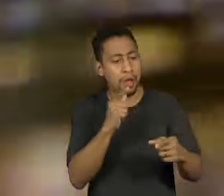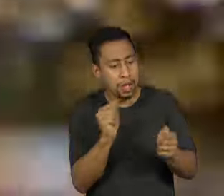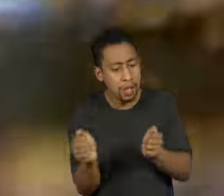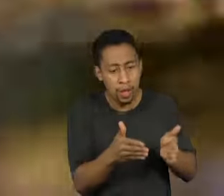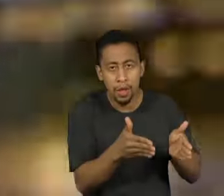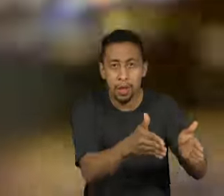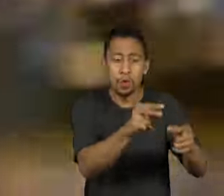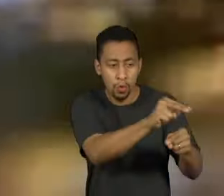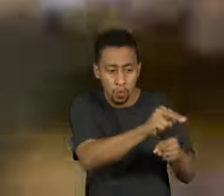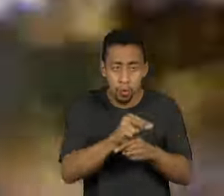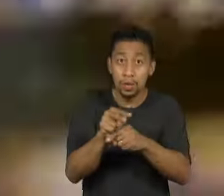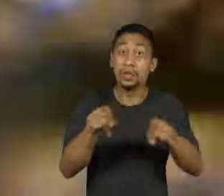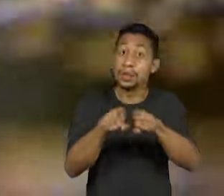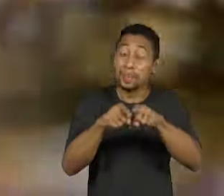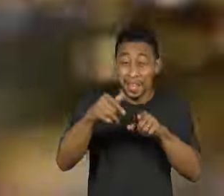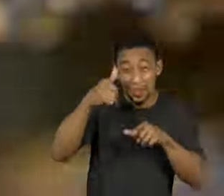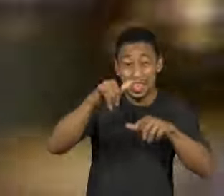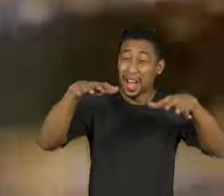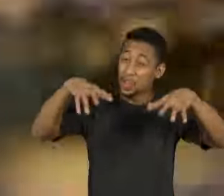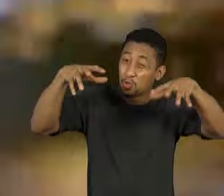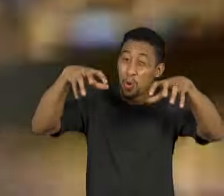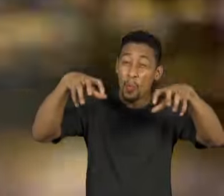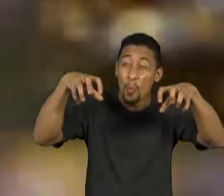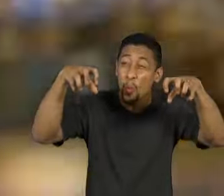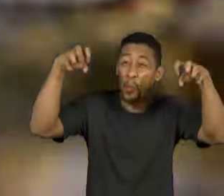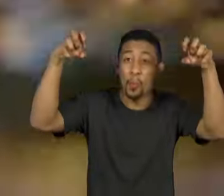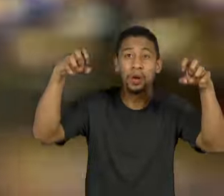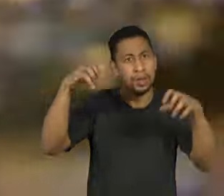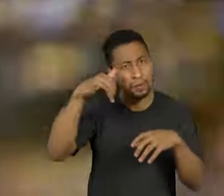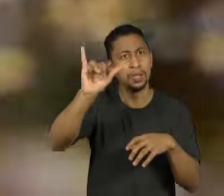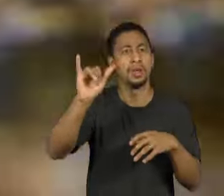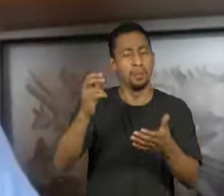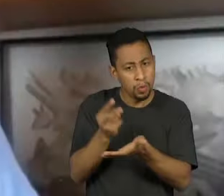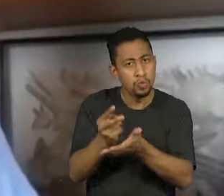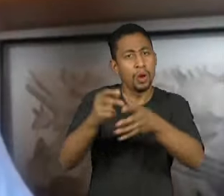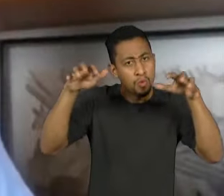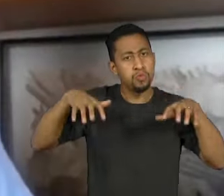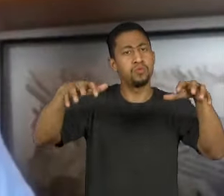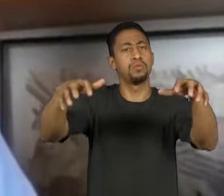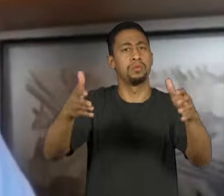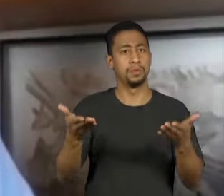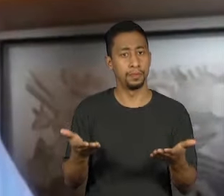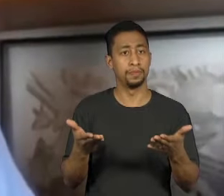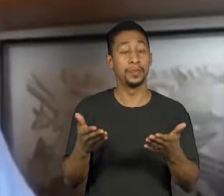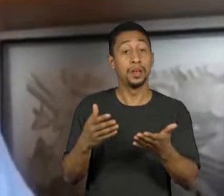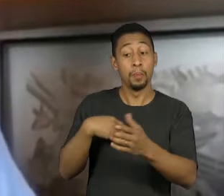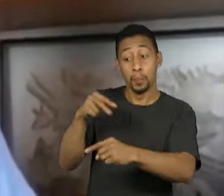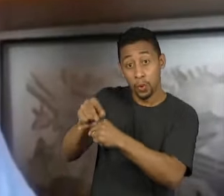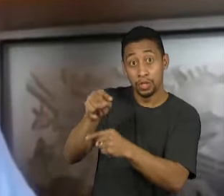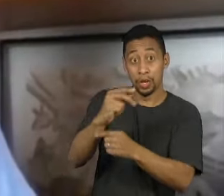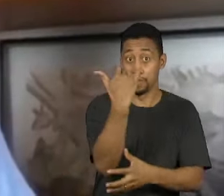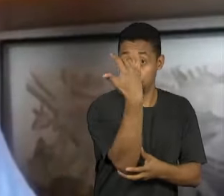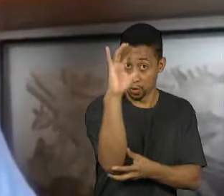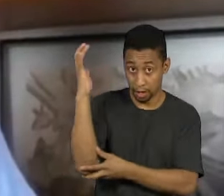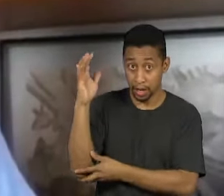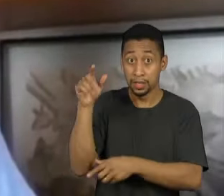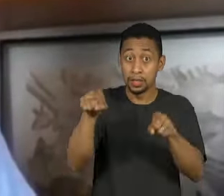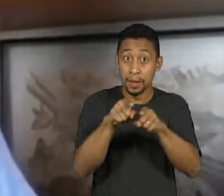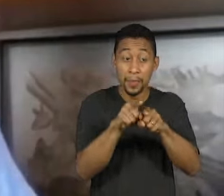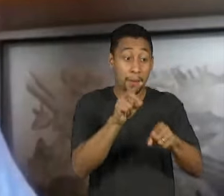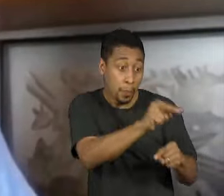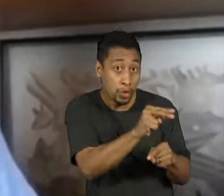de diminuir as crises hídricas e agora, inclusive, entender que proteger floresta e proteger água também é proteger a